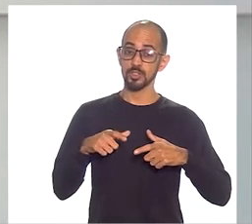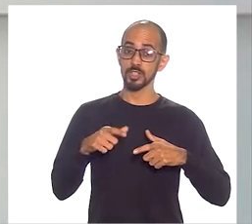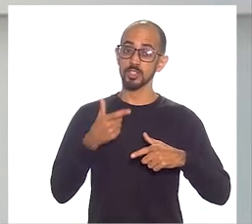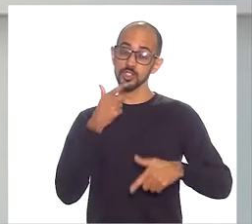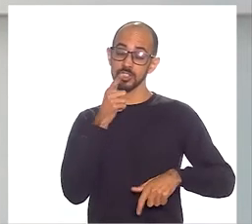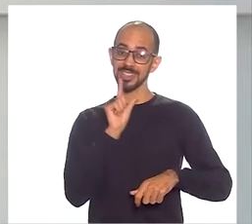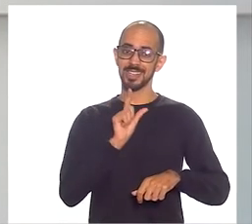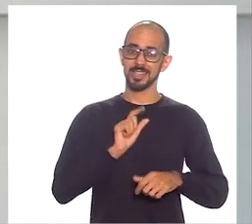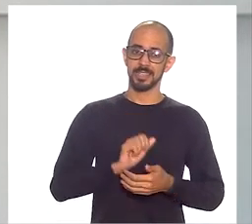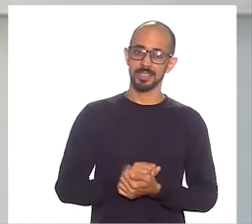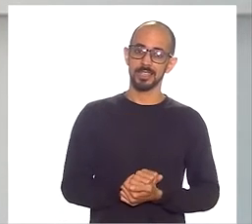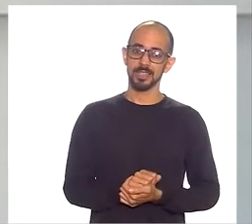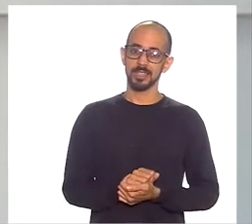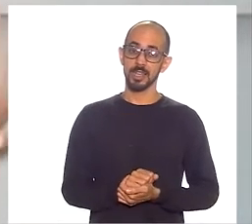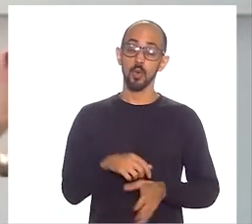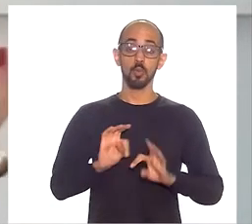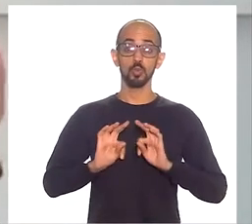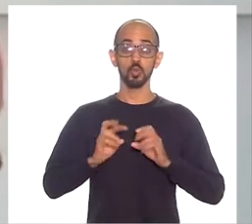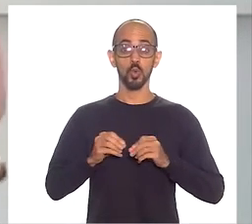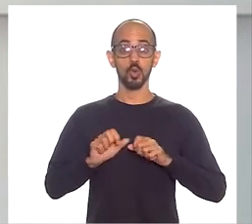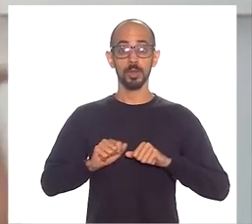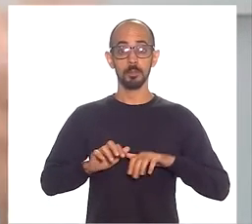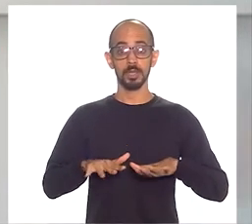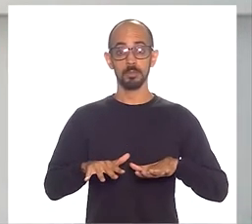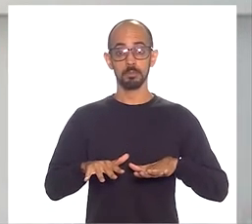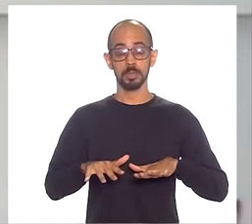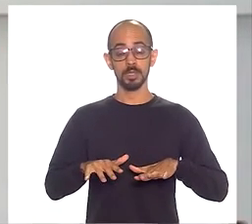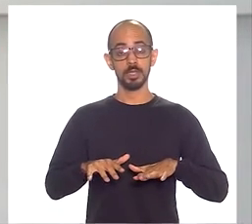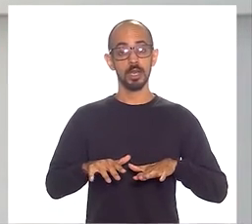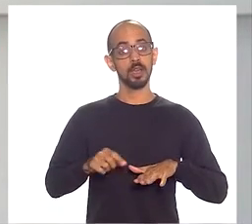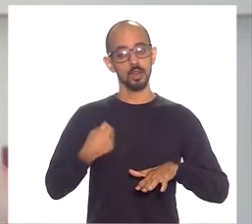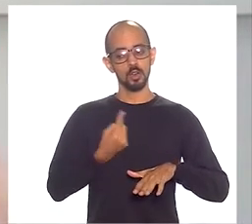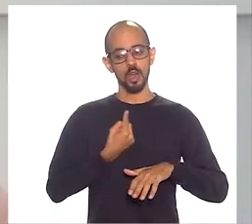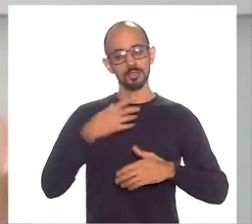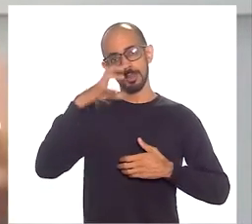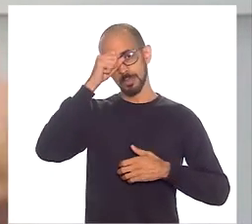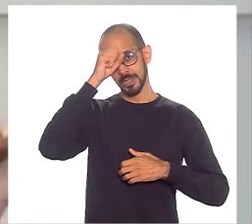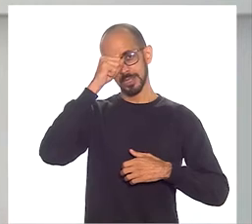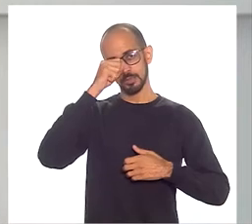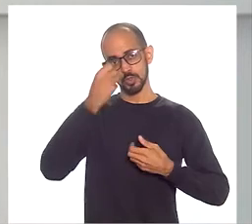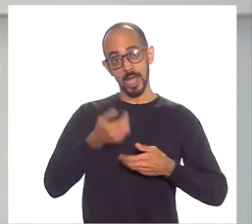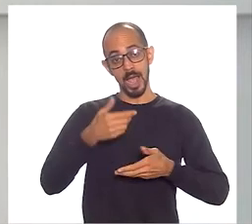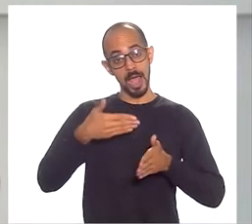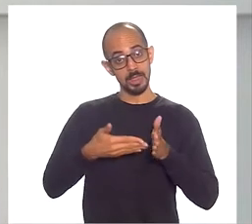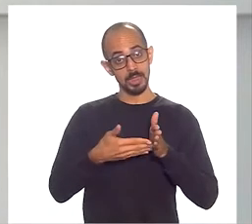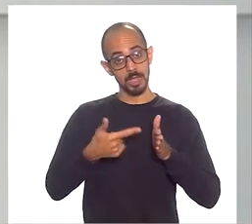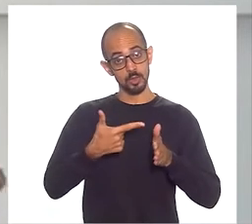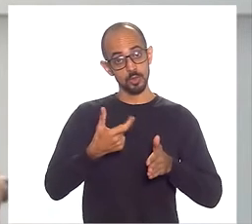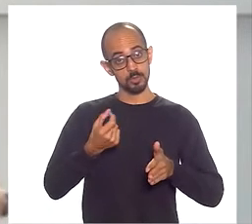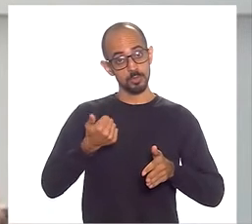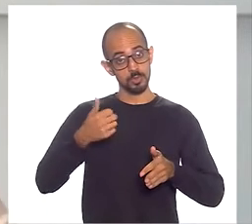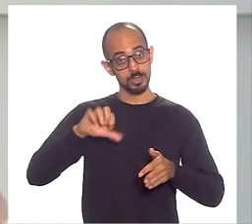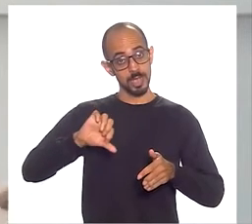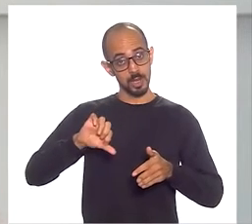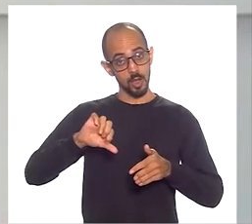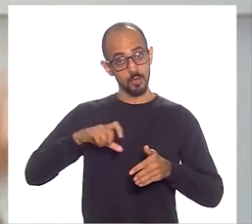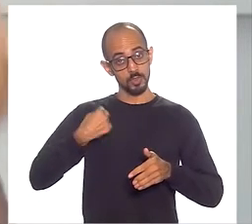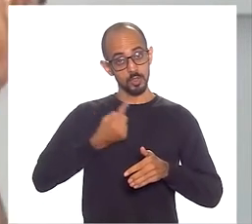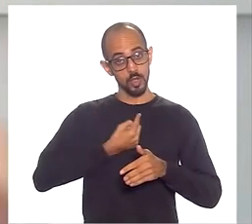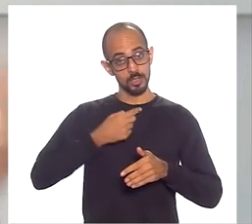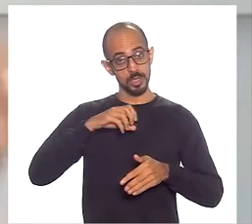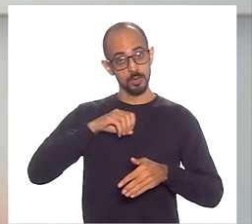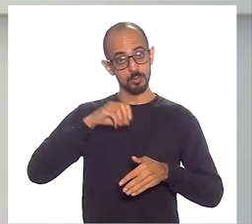grande ganho, né? Assim, como toda pandemia, ela traz muitos ensinamentos, né? Nós éramos, até 2019, uma